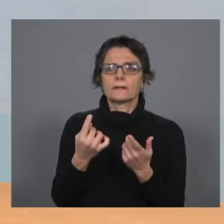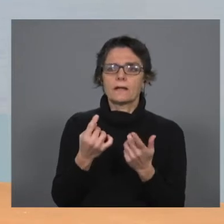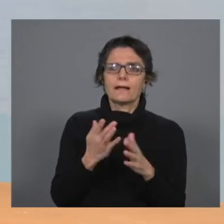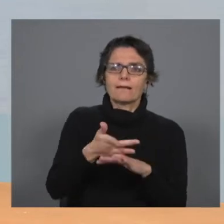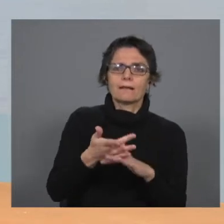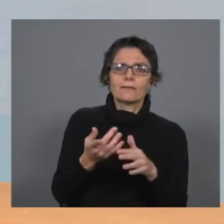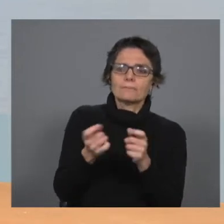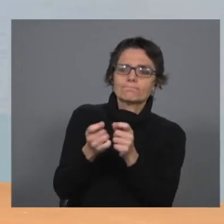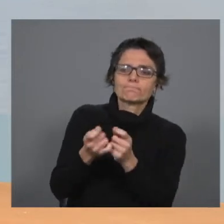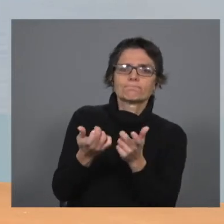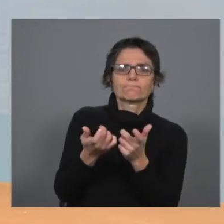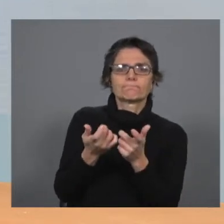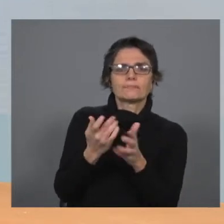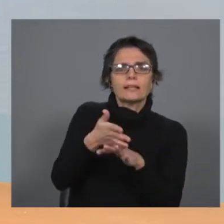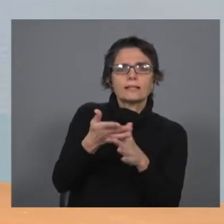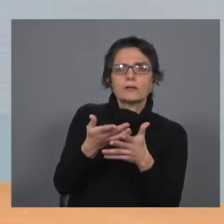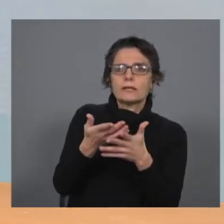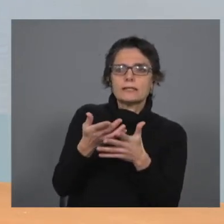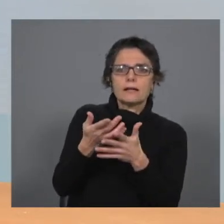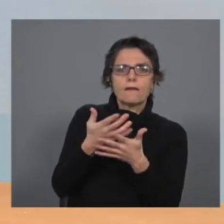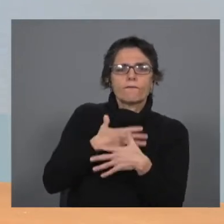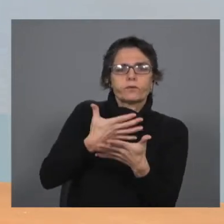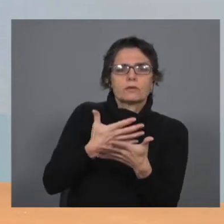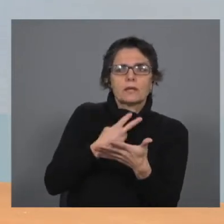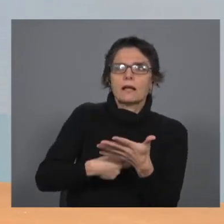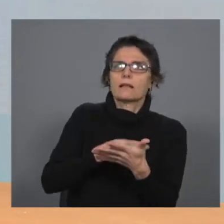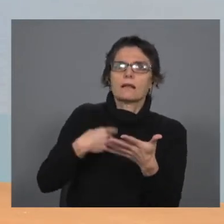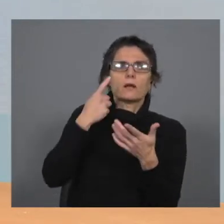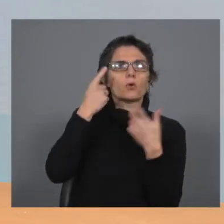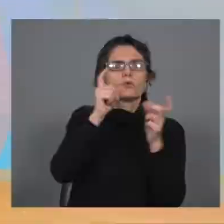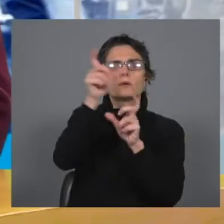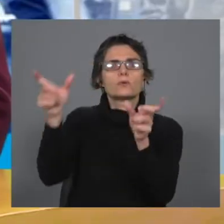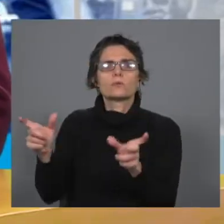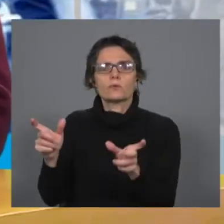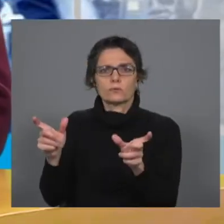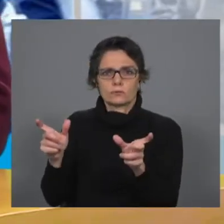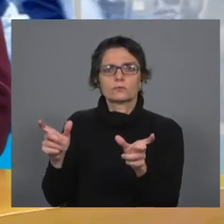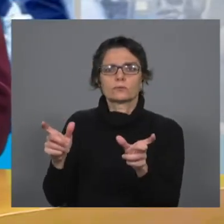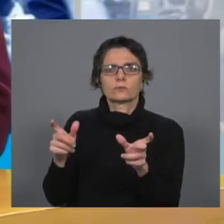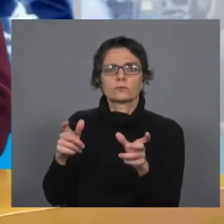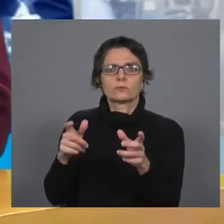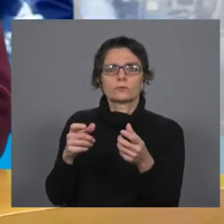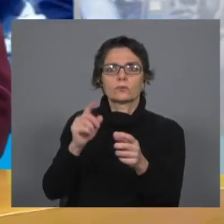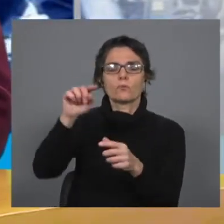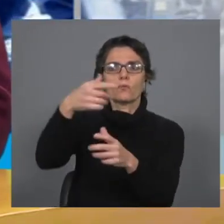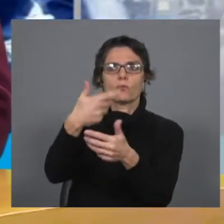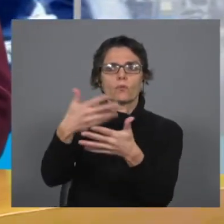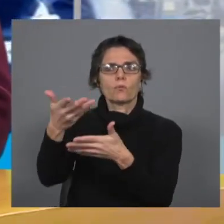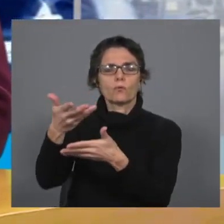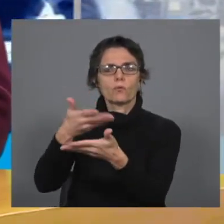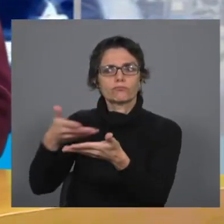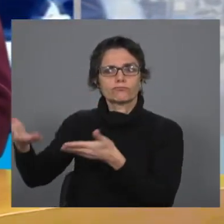sintonia com Cristo, todos de alguma forma sintonizados, que